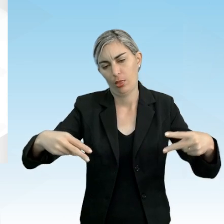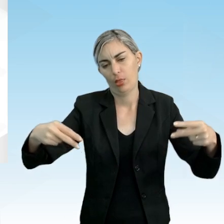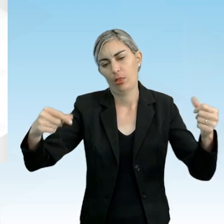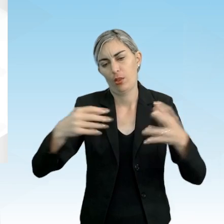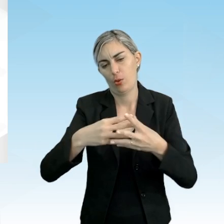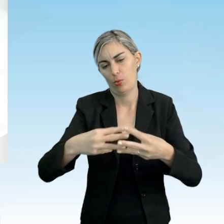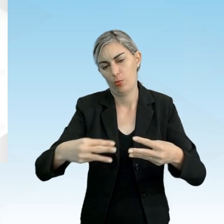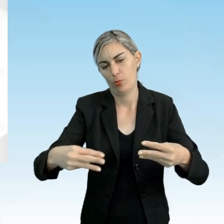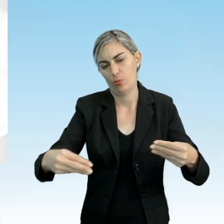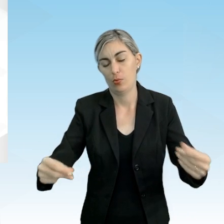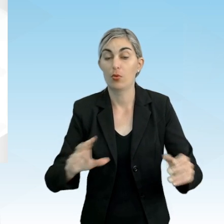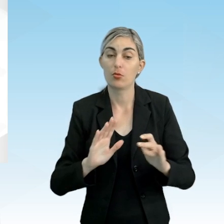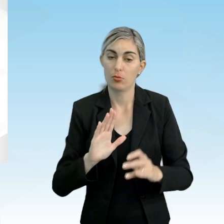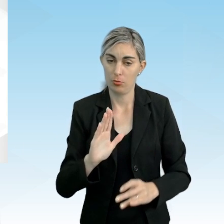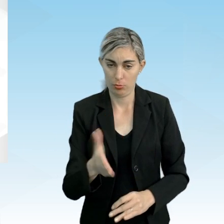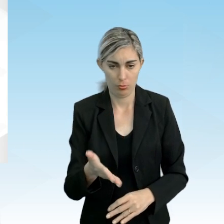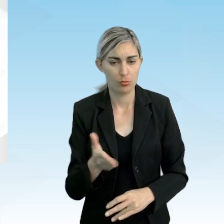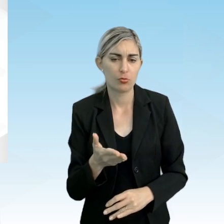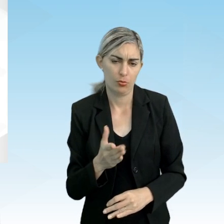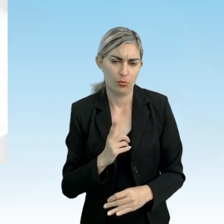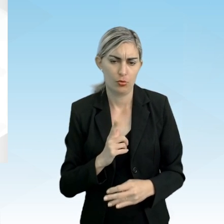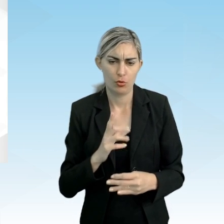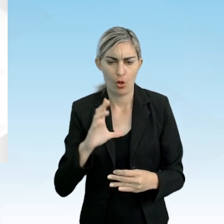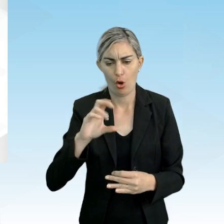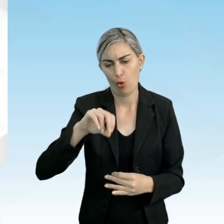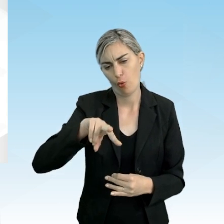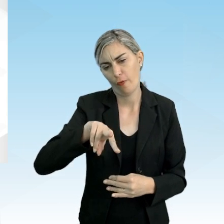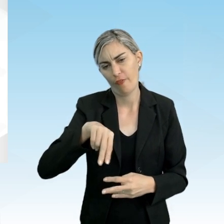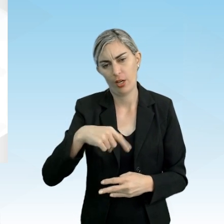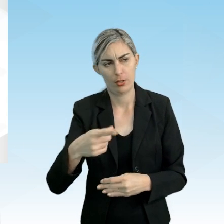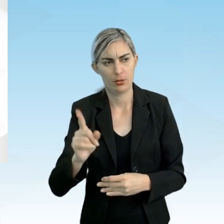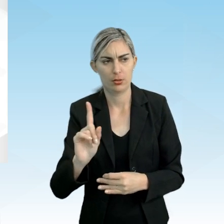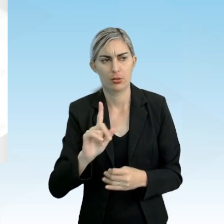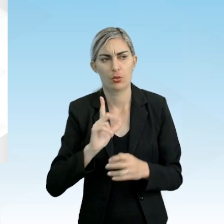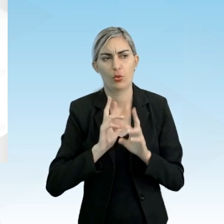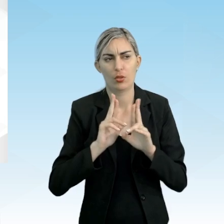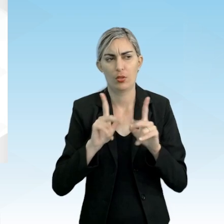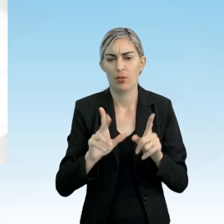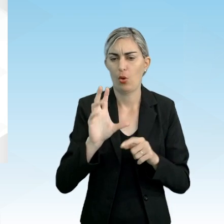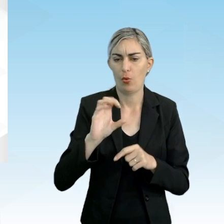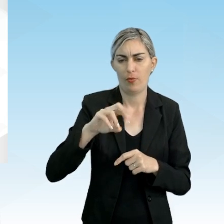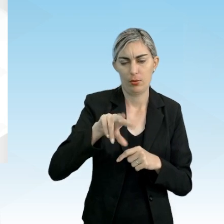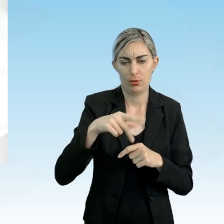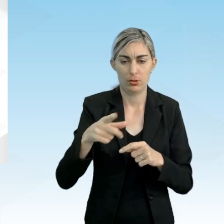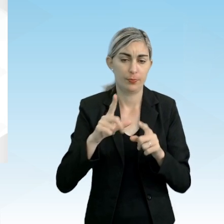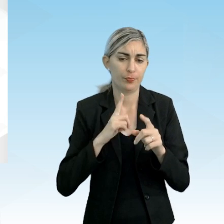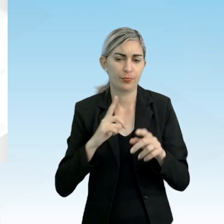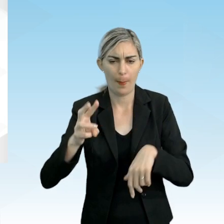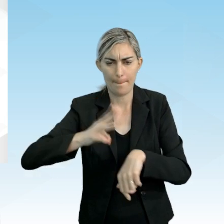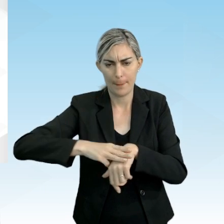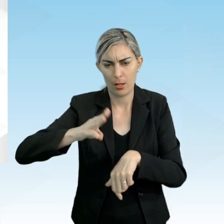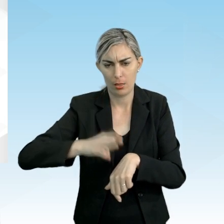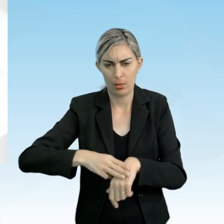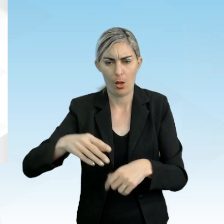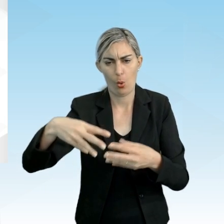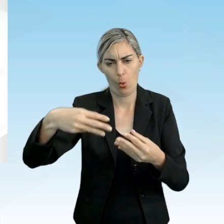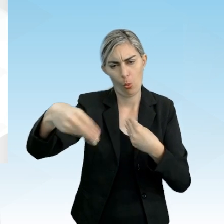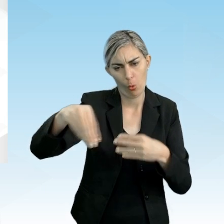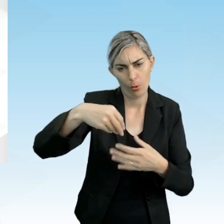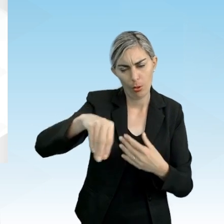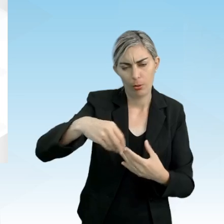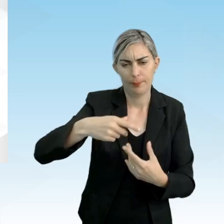parafina já a questão da convicção é diferente da mesma forma que o metal os líquidos